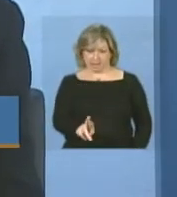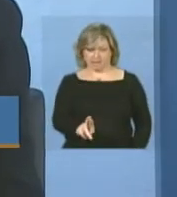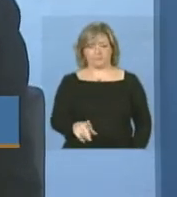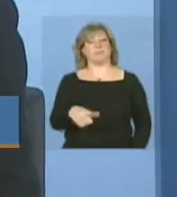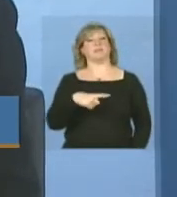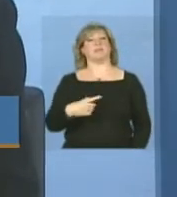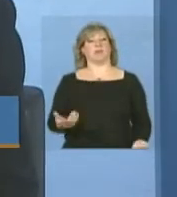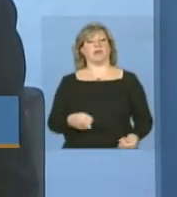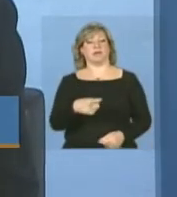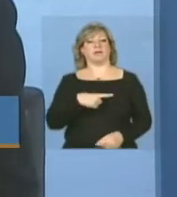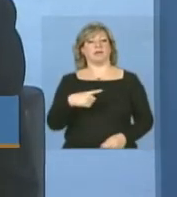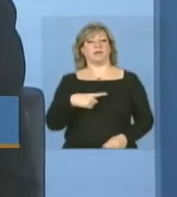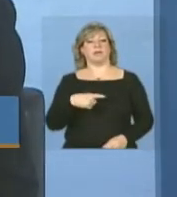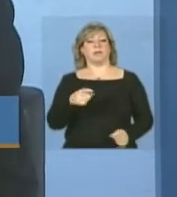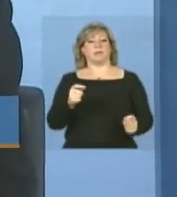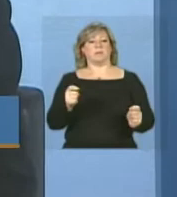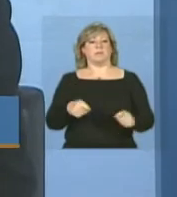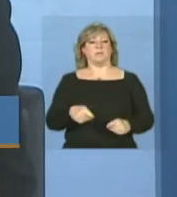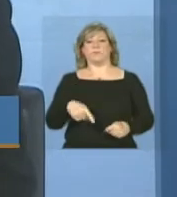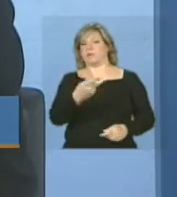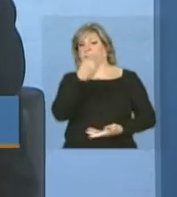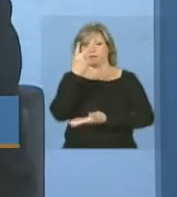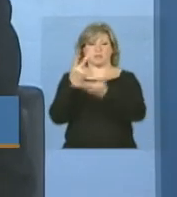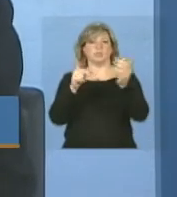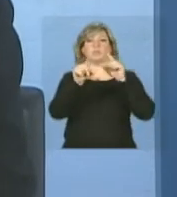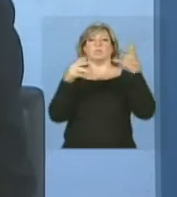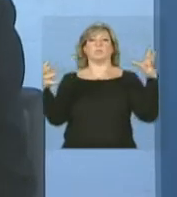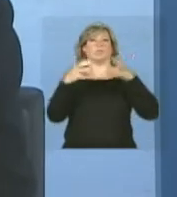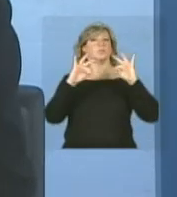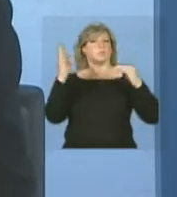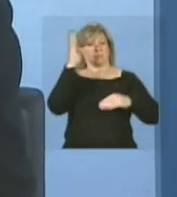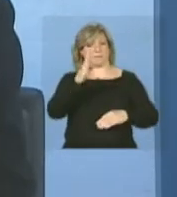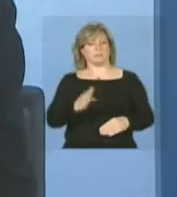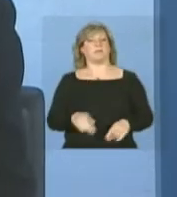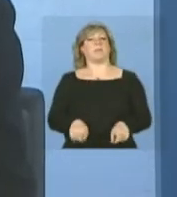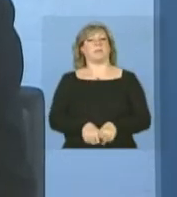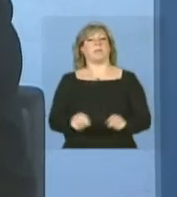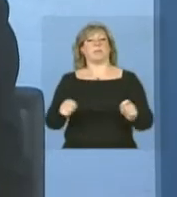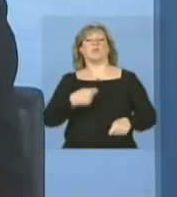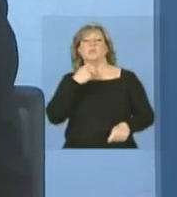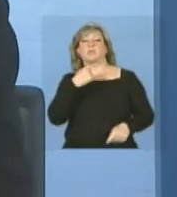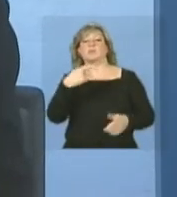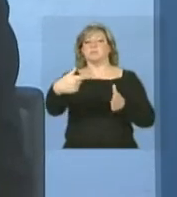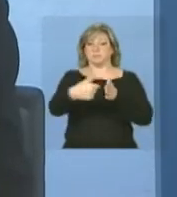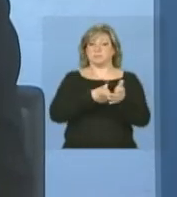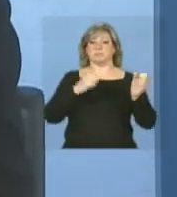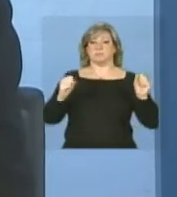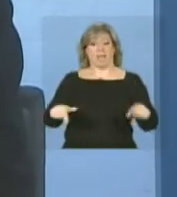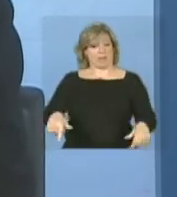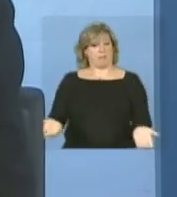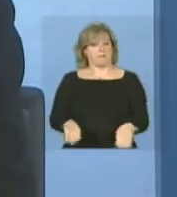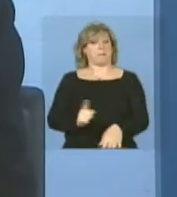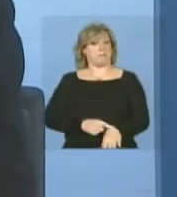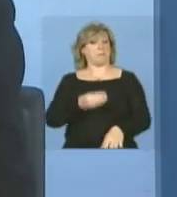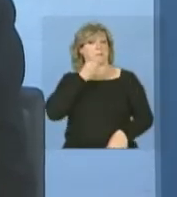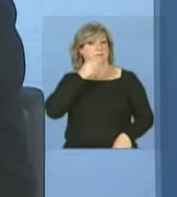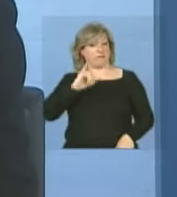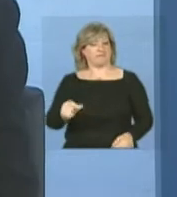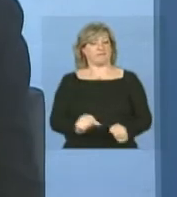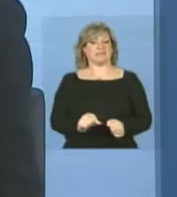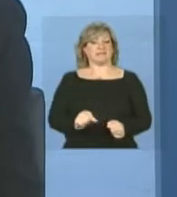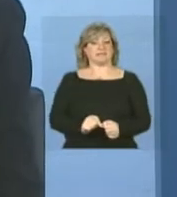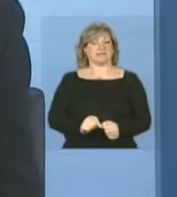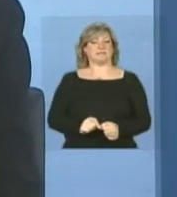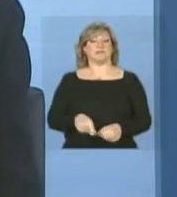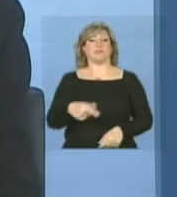tele@mds.gov.br. Você, delegada e delegado de todo o país, pode realmente tirar as suas dúvidas. Este é o momento ideal para fazê-lo.